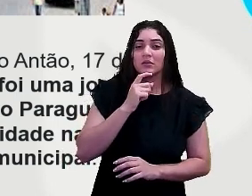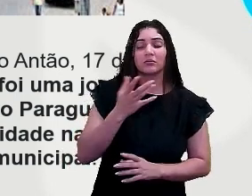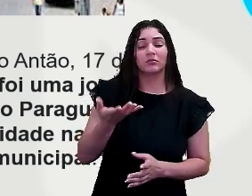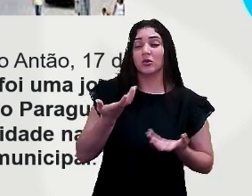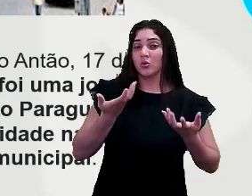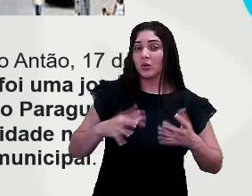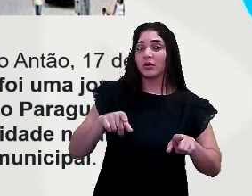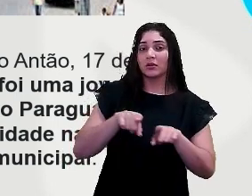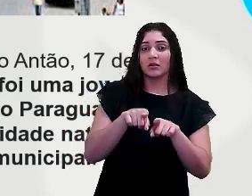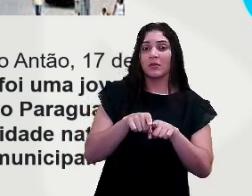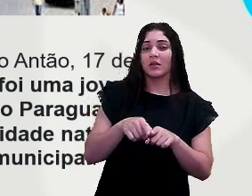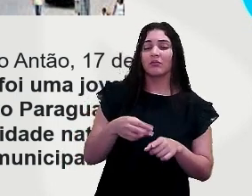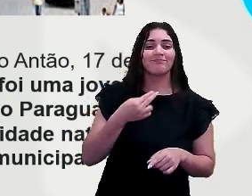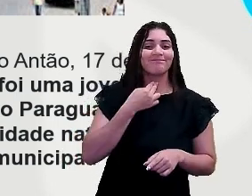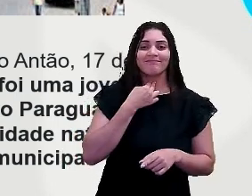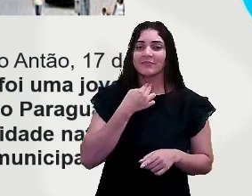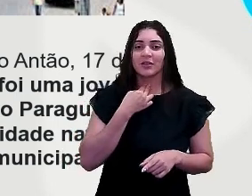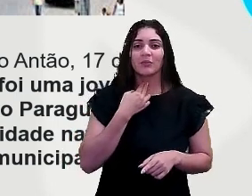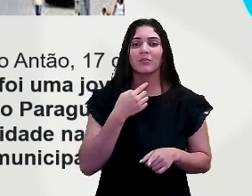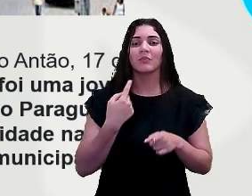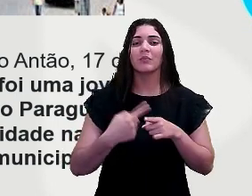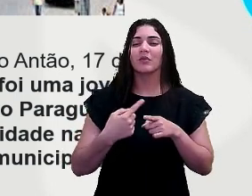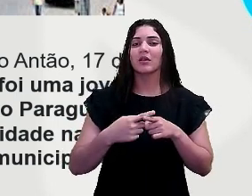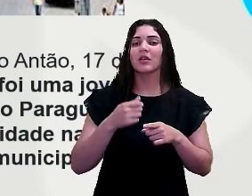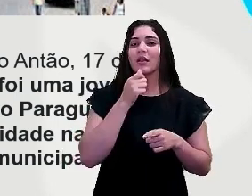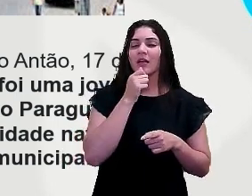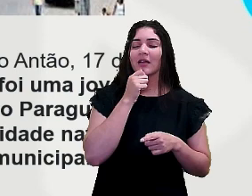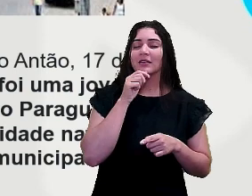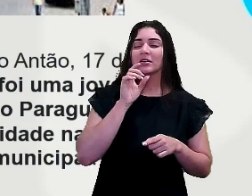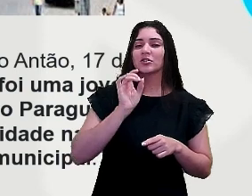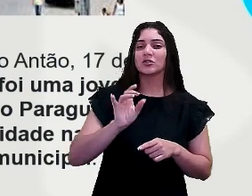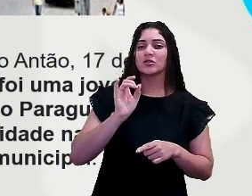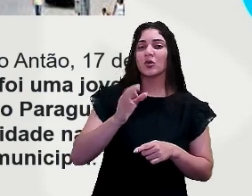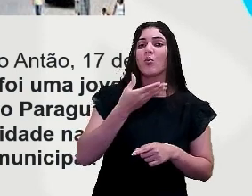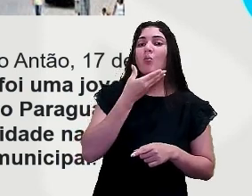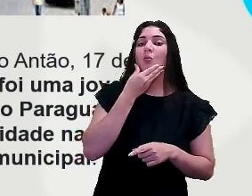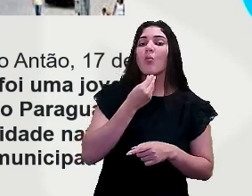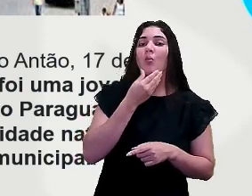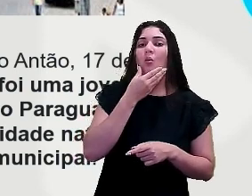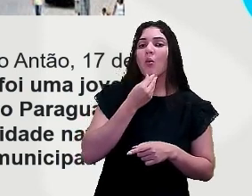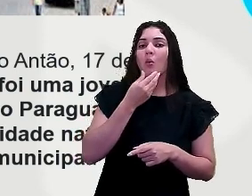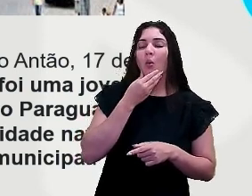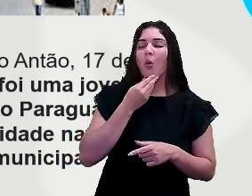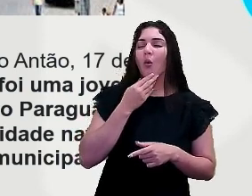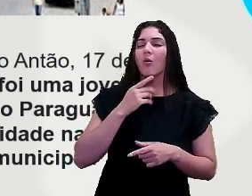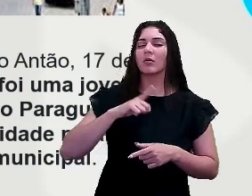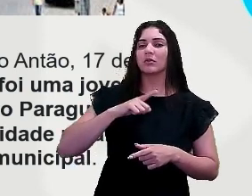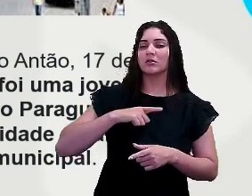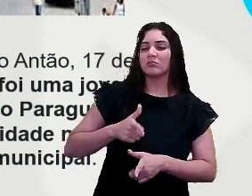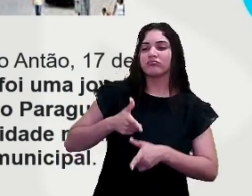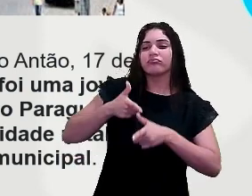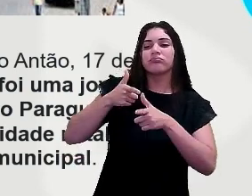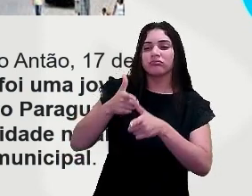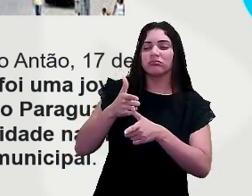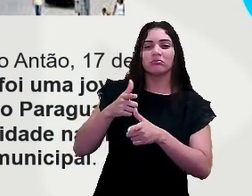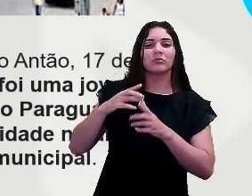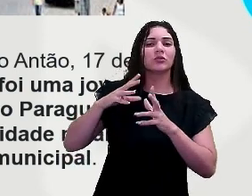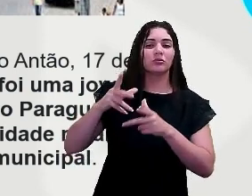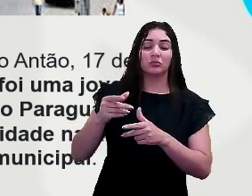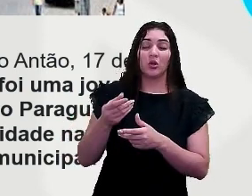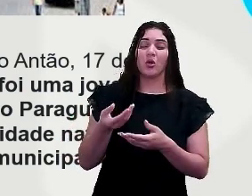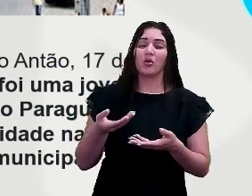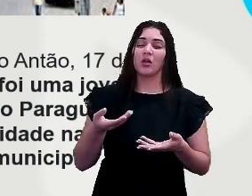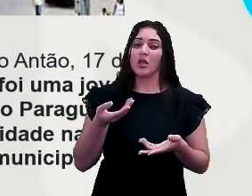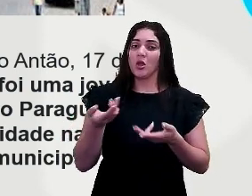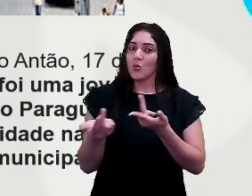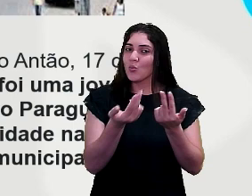podia, porque ainda era muita questão masculina que era dessas forças armadas nessa época tudo. Não é como os dias